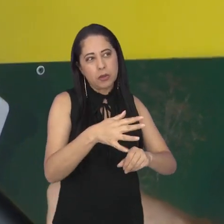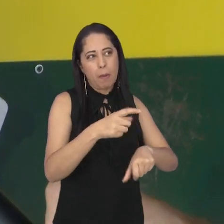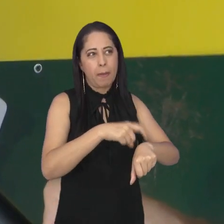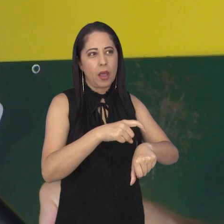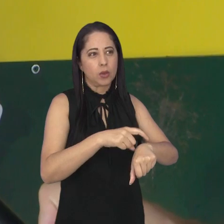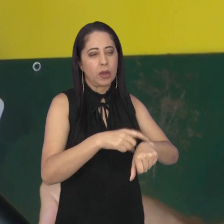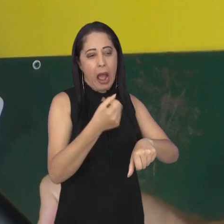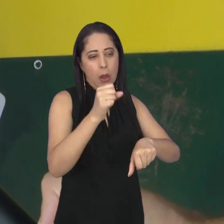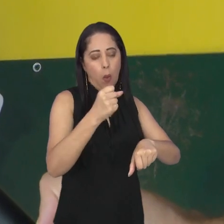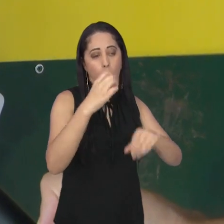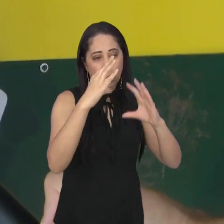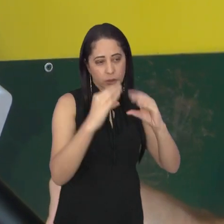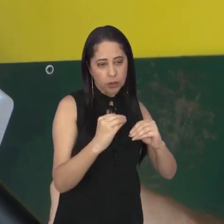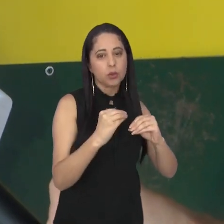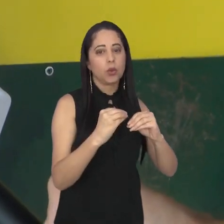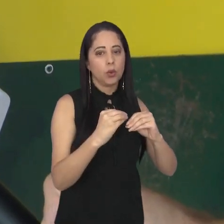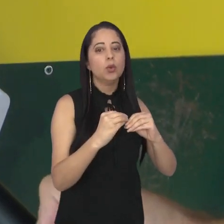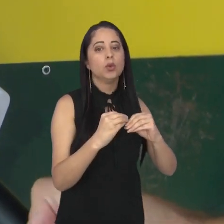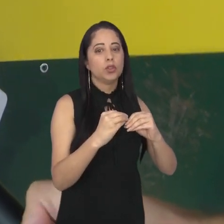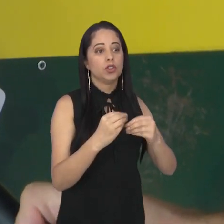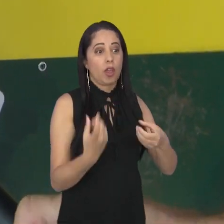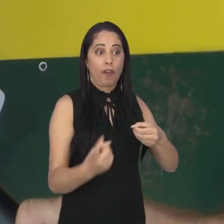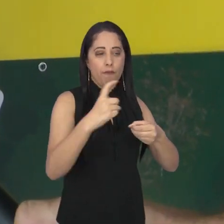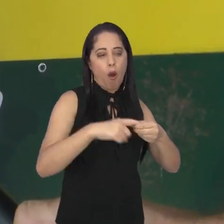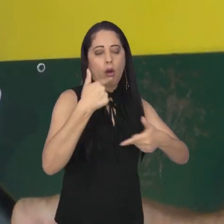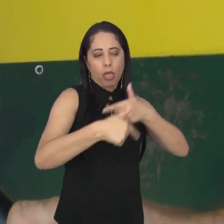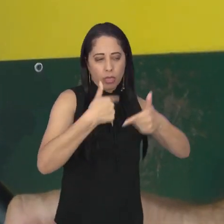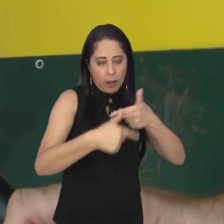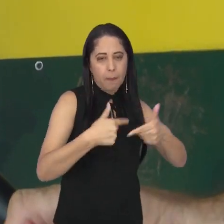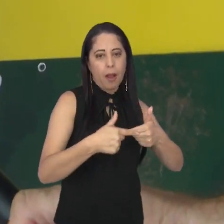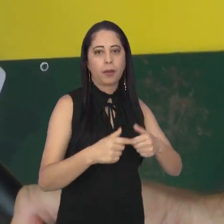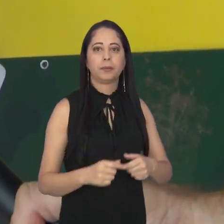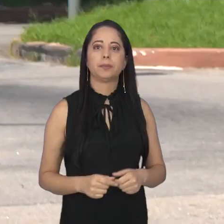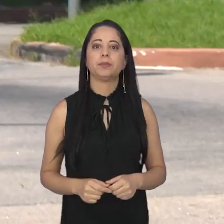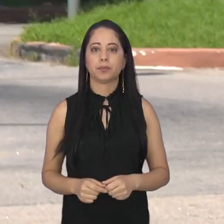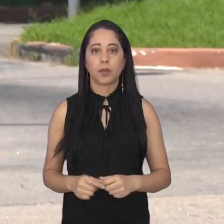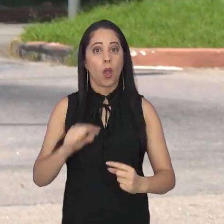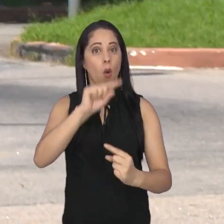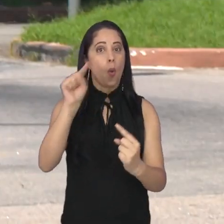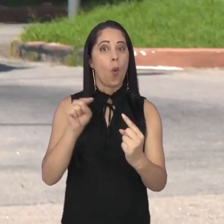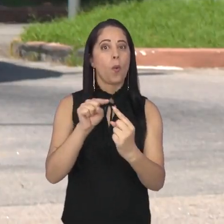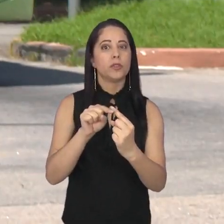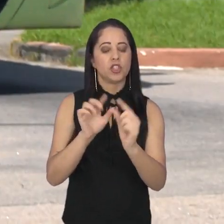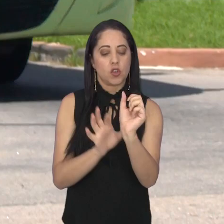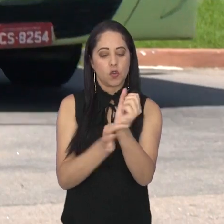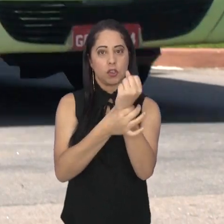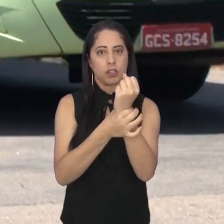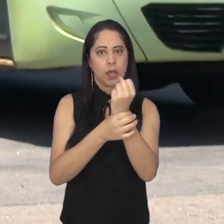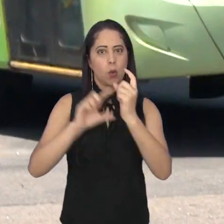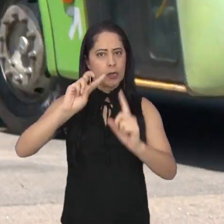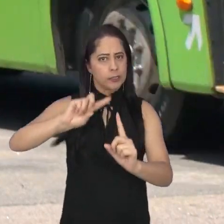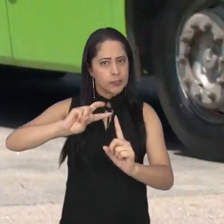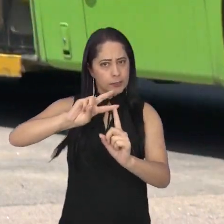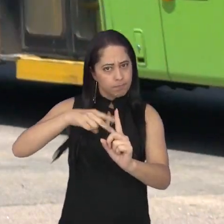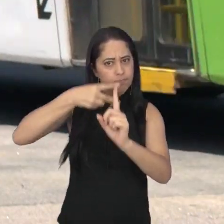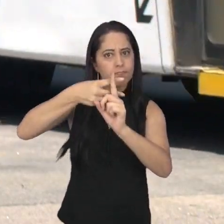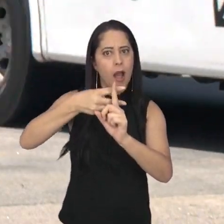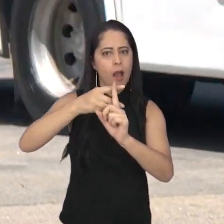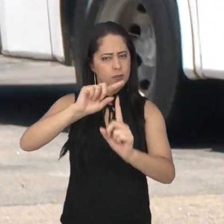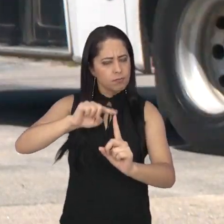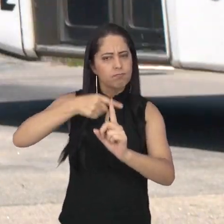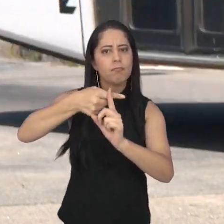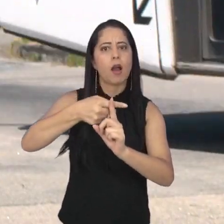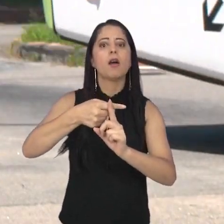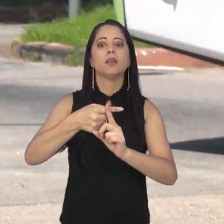volta das 8, né, que é o horário que a gente costuma voltar do serviço. Com o objetivo de aumentar a segurança nos ônibus